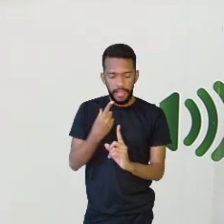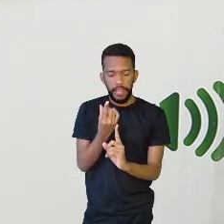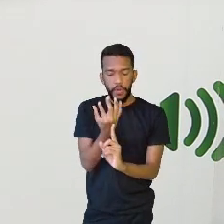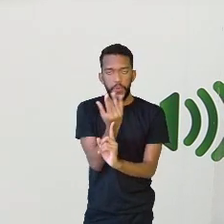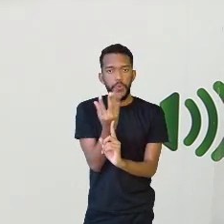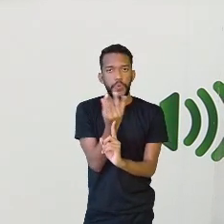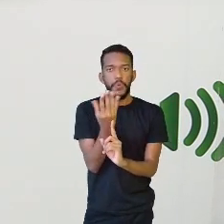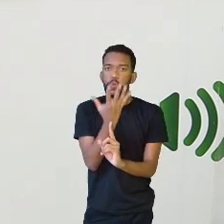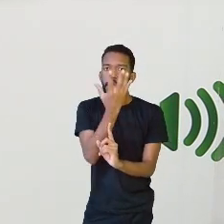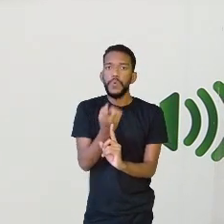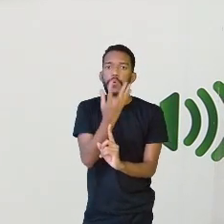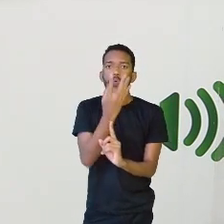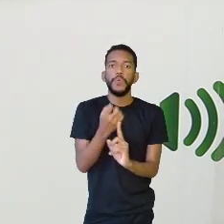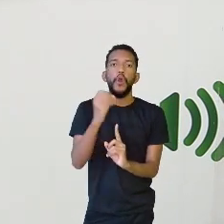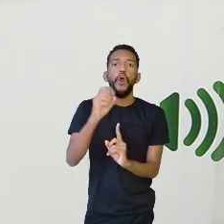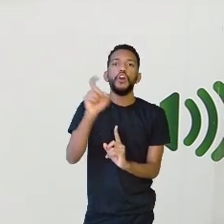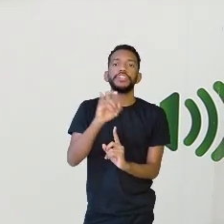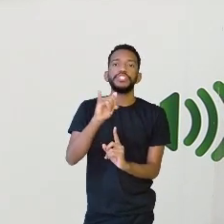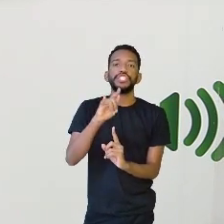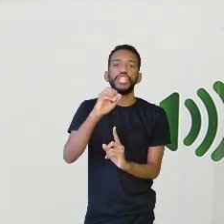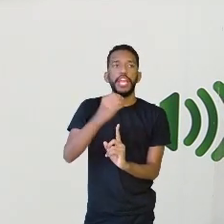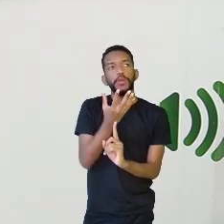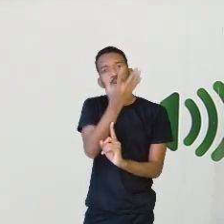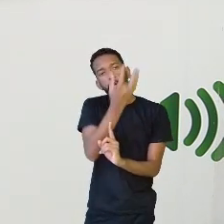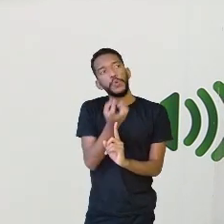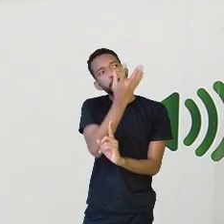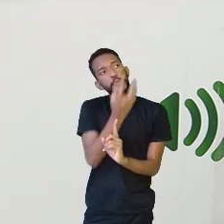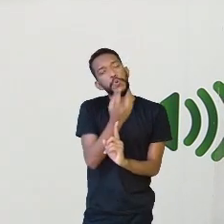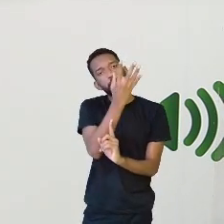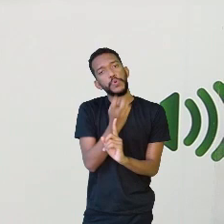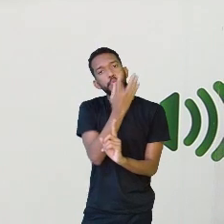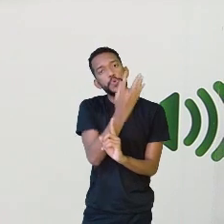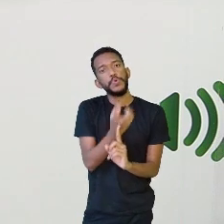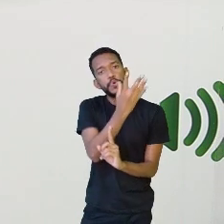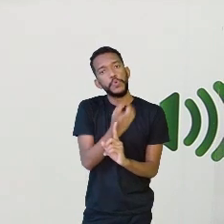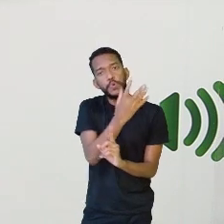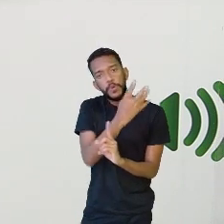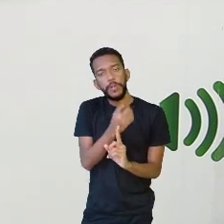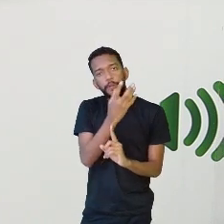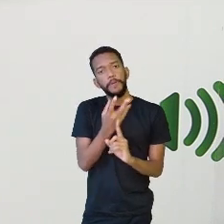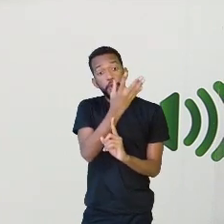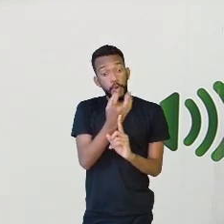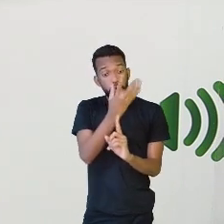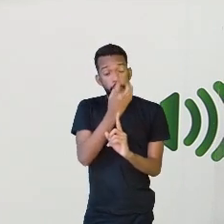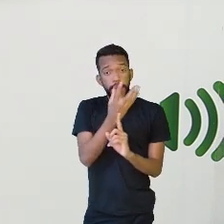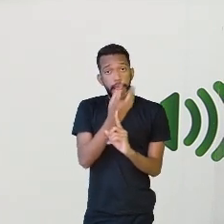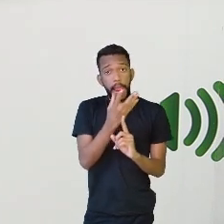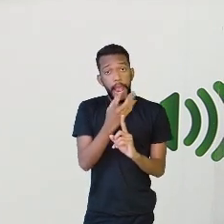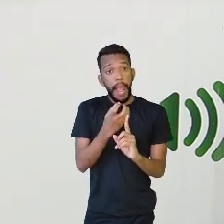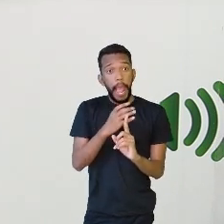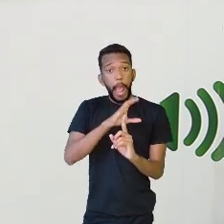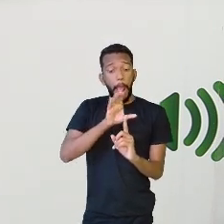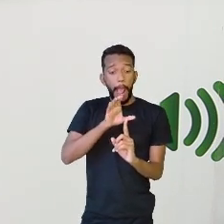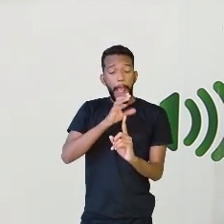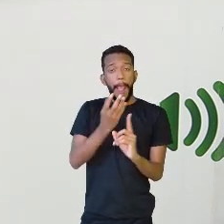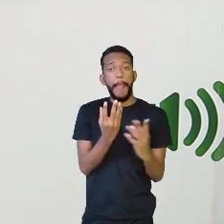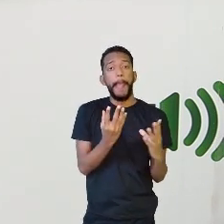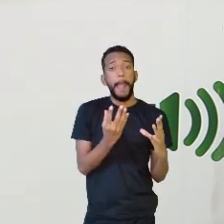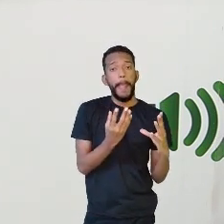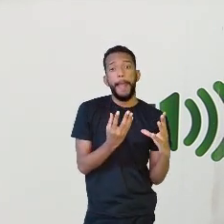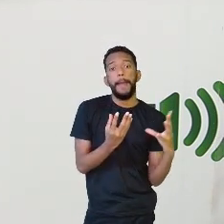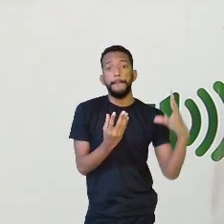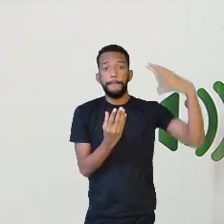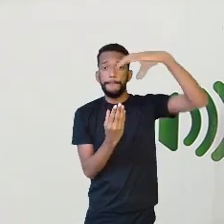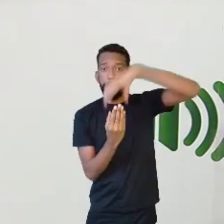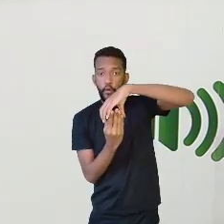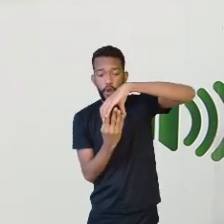o combustível ali vai estar consumindo o oxigênio para que o fogo aconteça. Quando eu coloco o copo em cima, o oxigênio